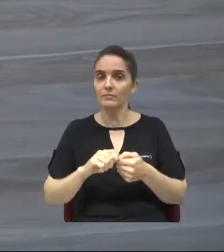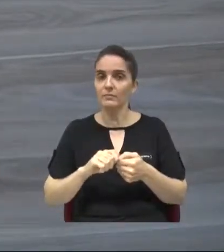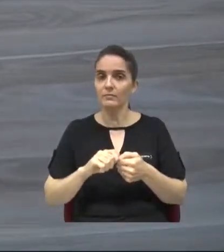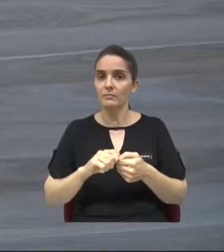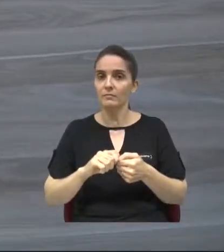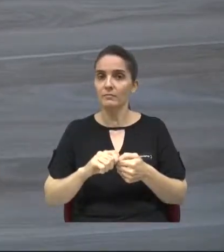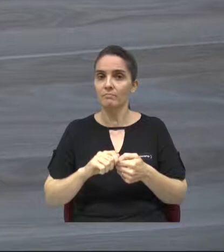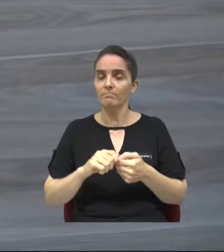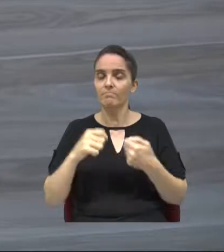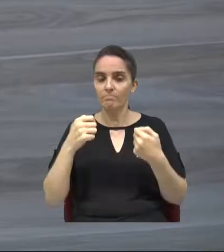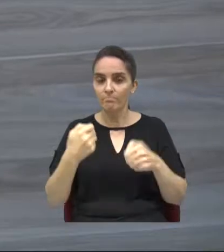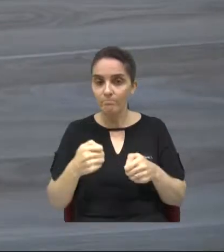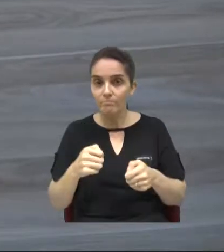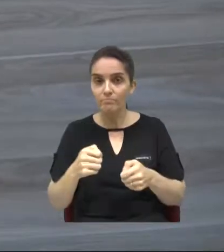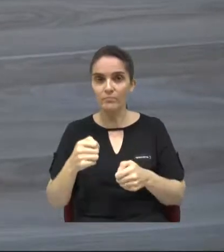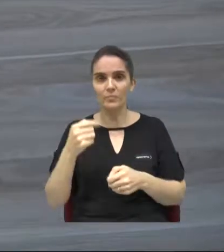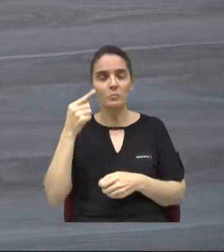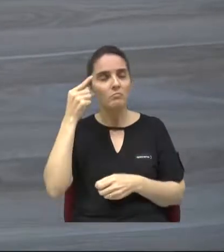pensamos,